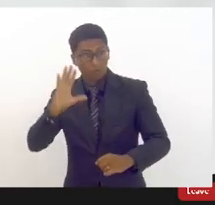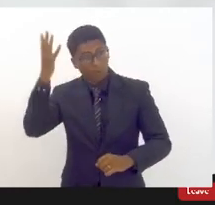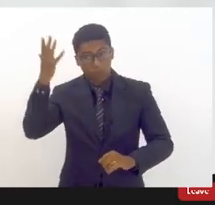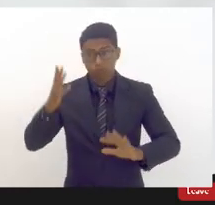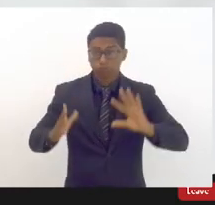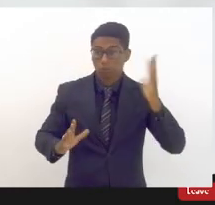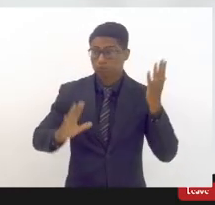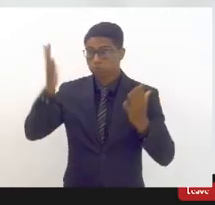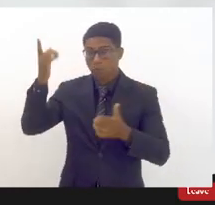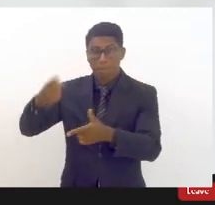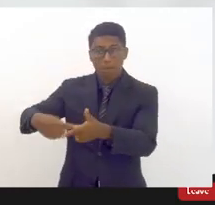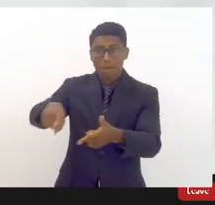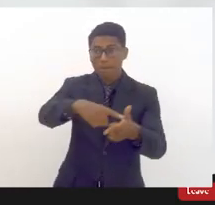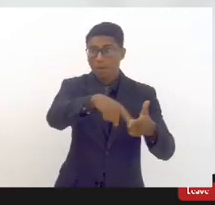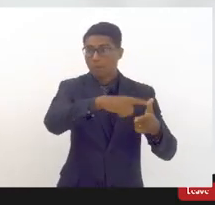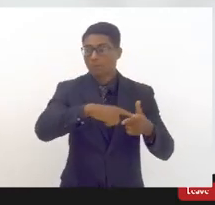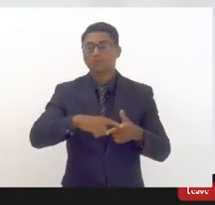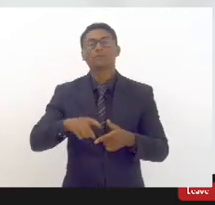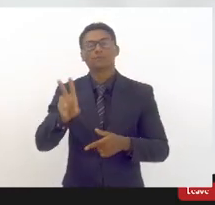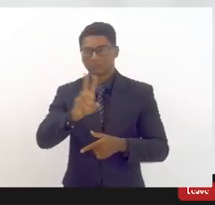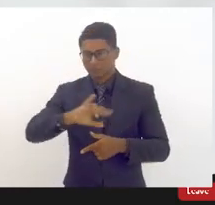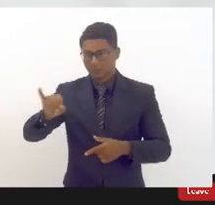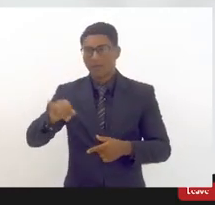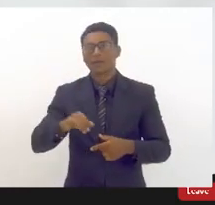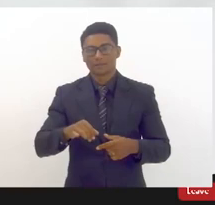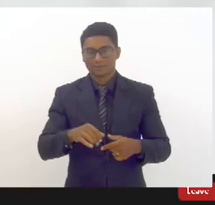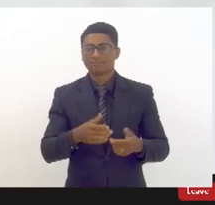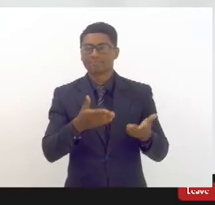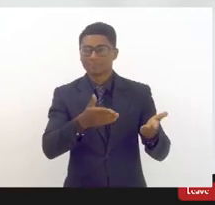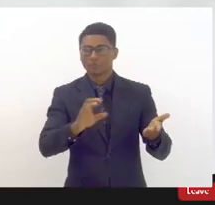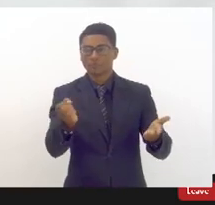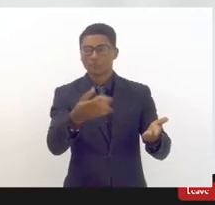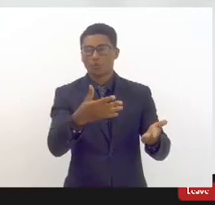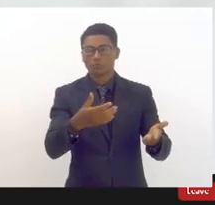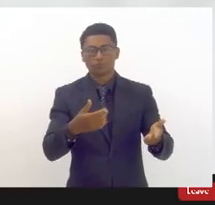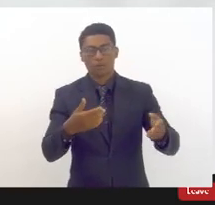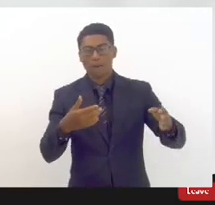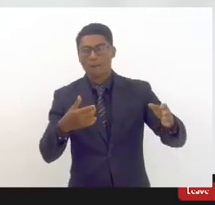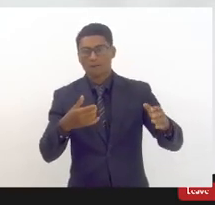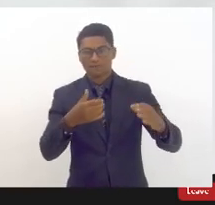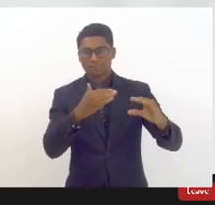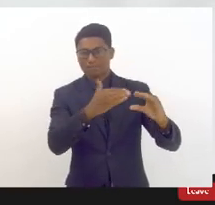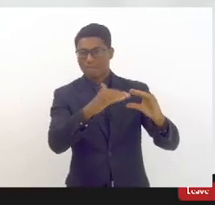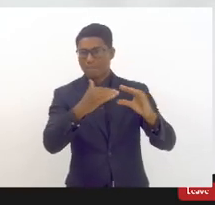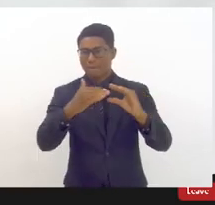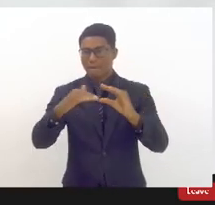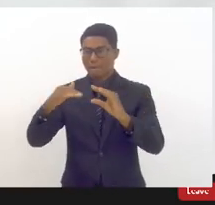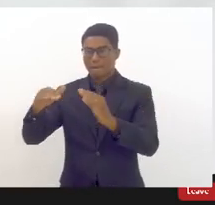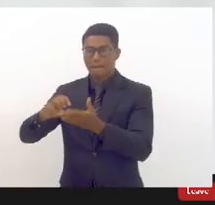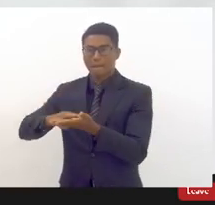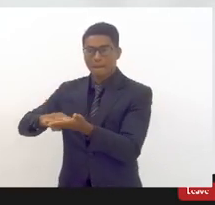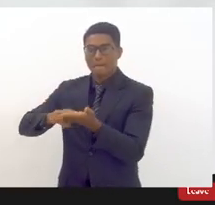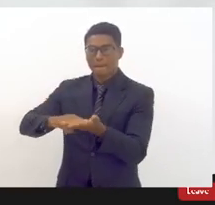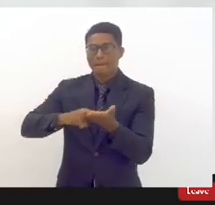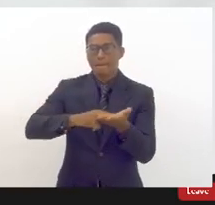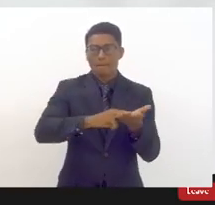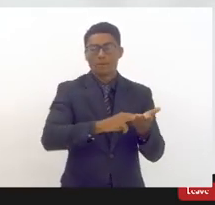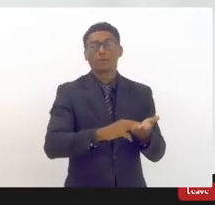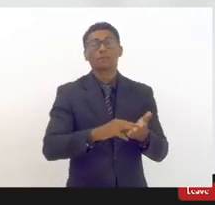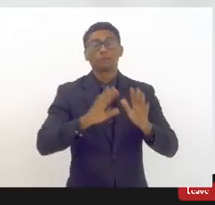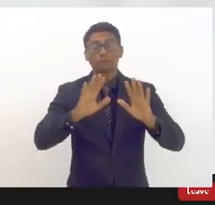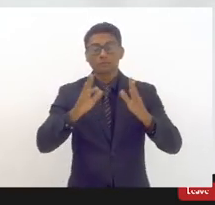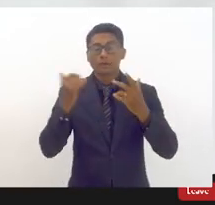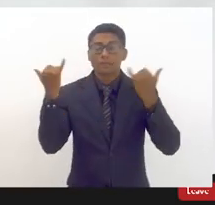utilizado. Obviamente, a classificação para utilização ou não vem junto com as informações recebidas das defesas civis